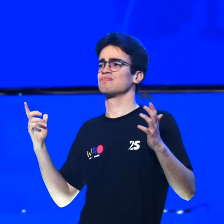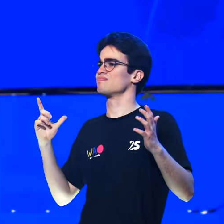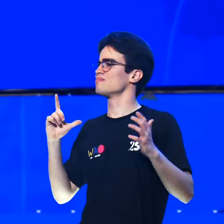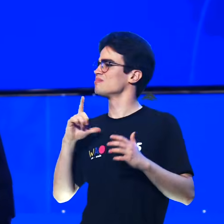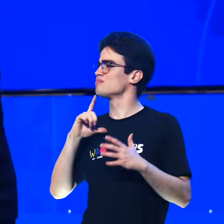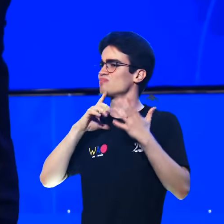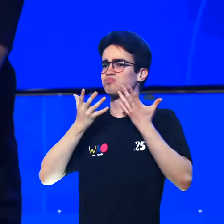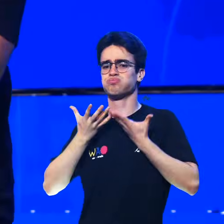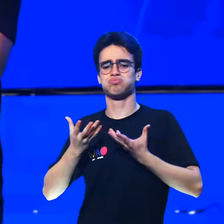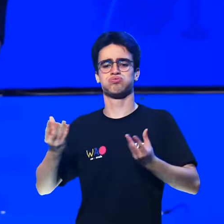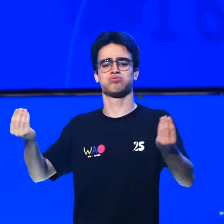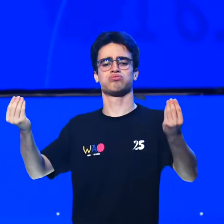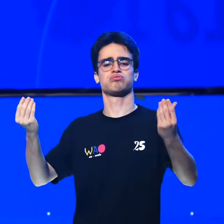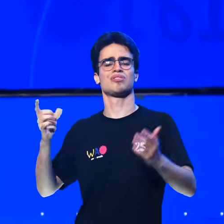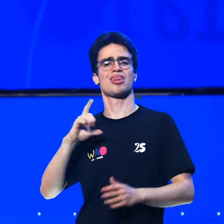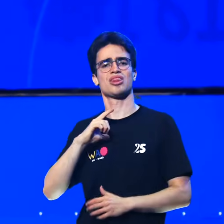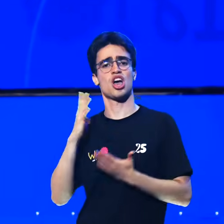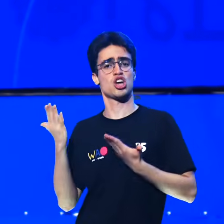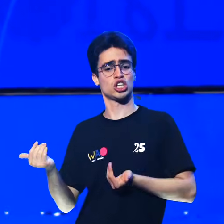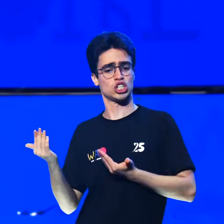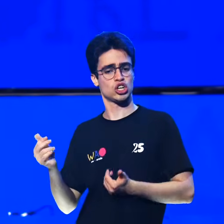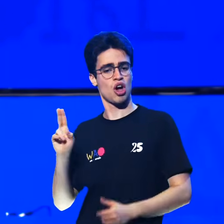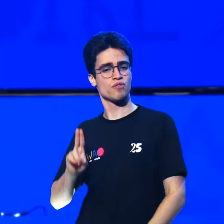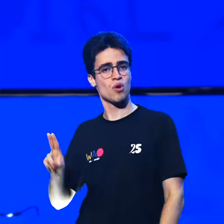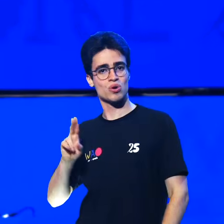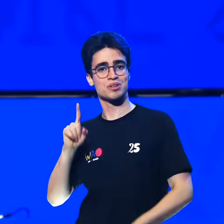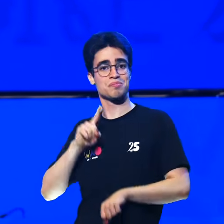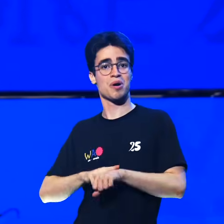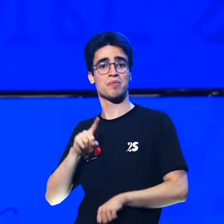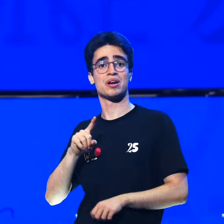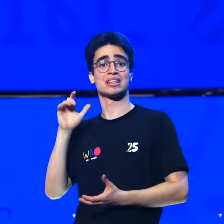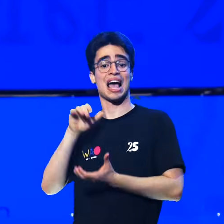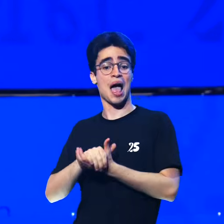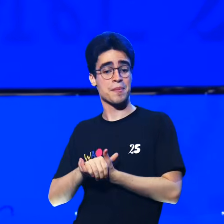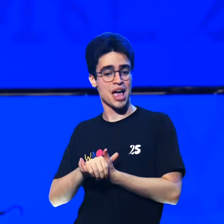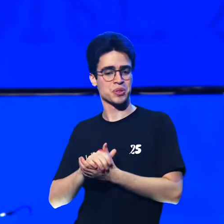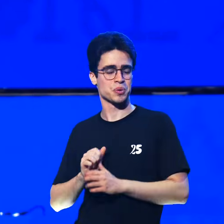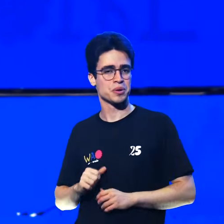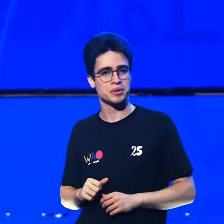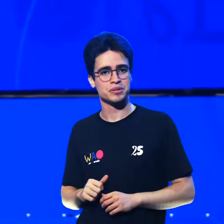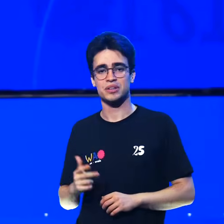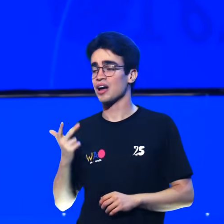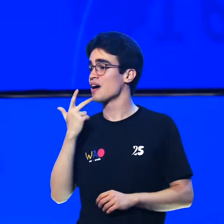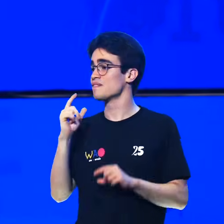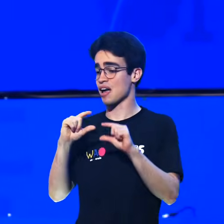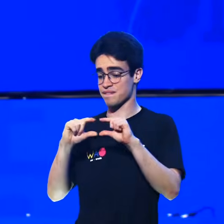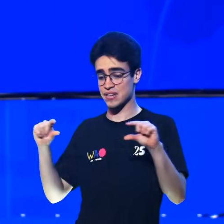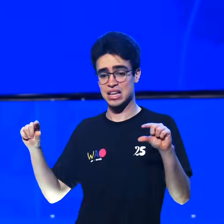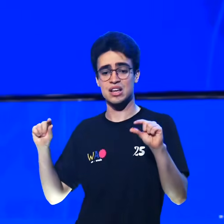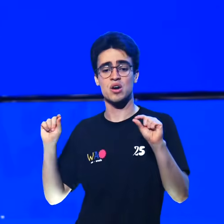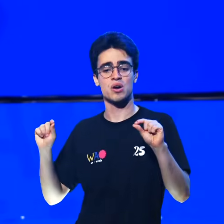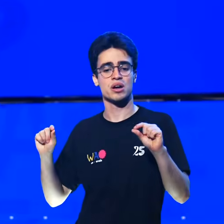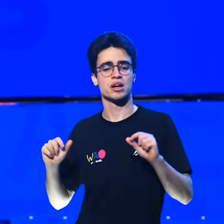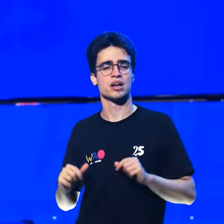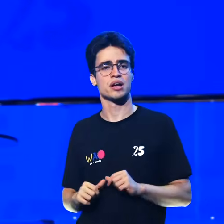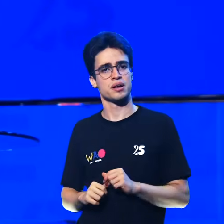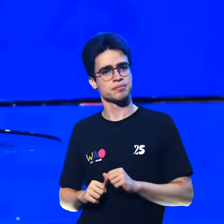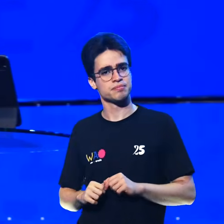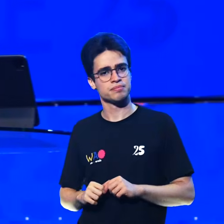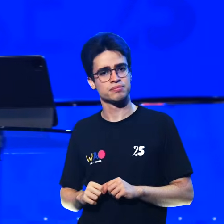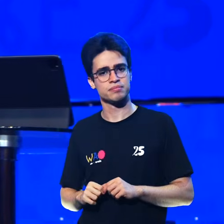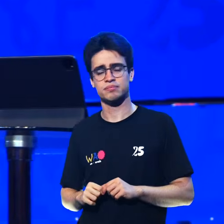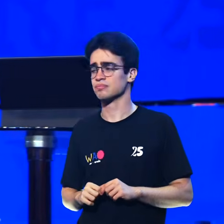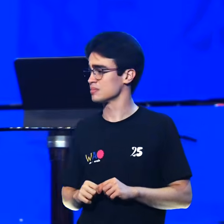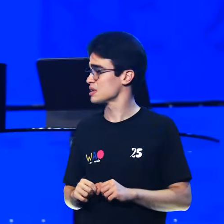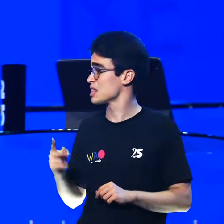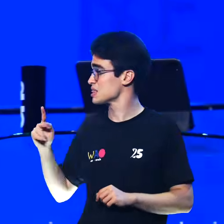muitos jovens usam no seu dia de casamento. Aquele versículo que diz: